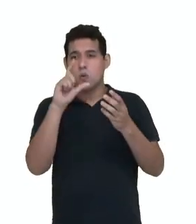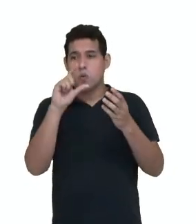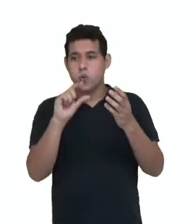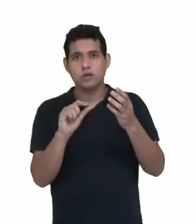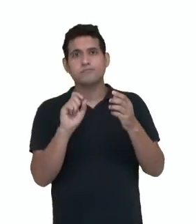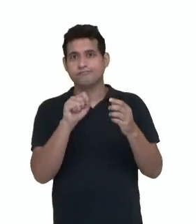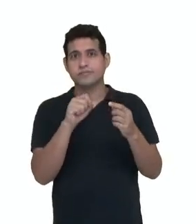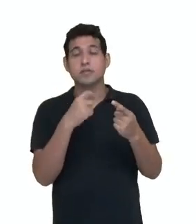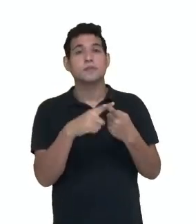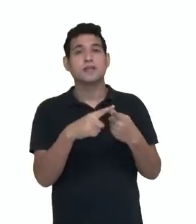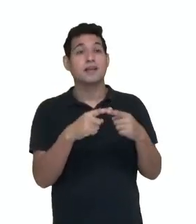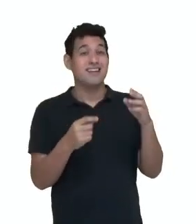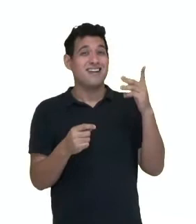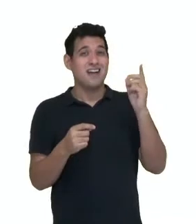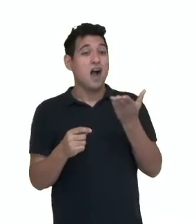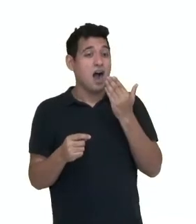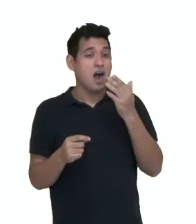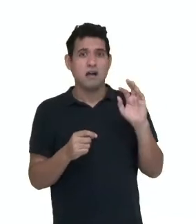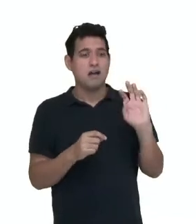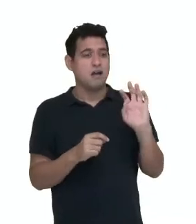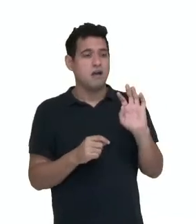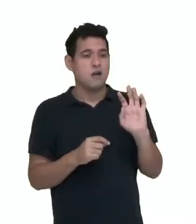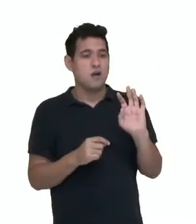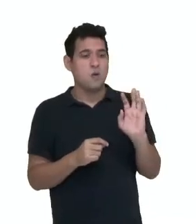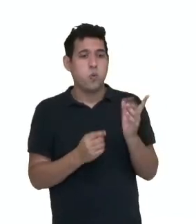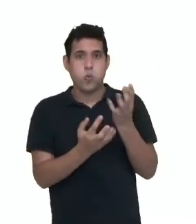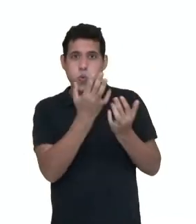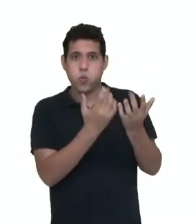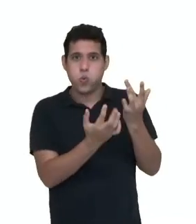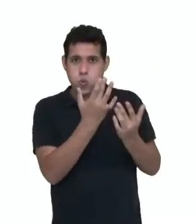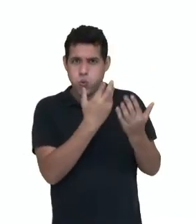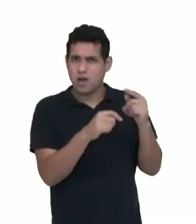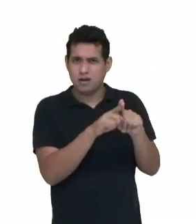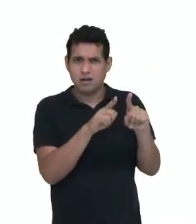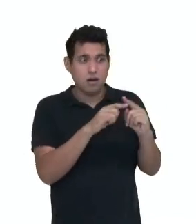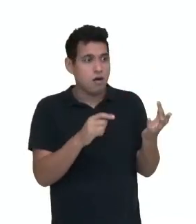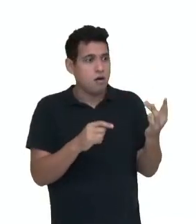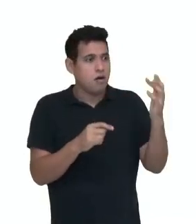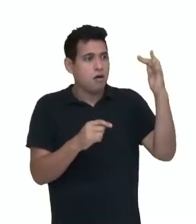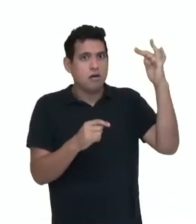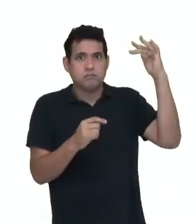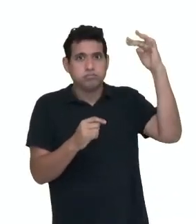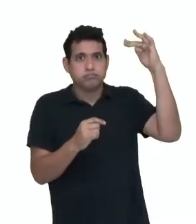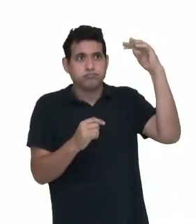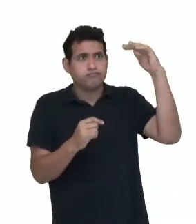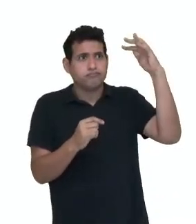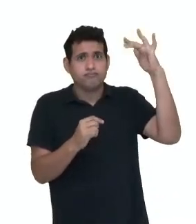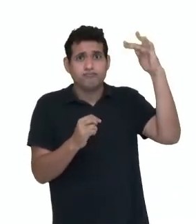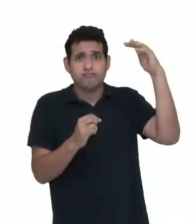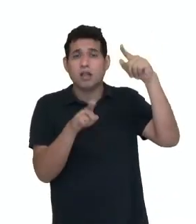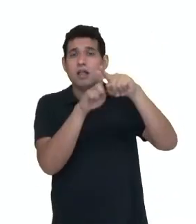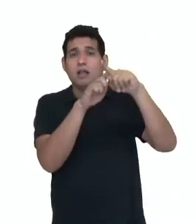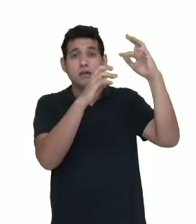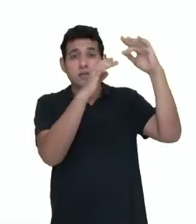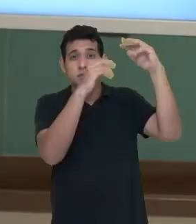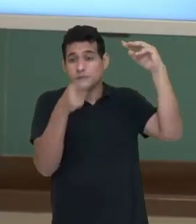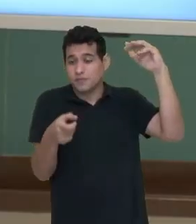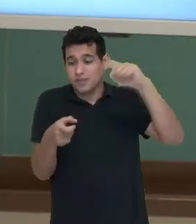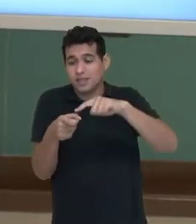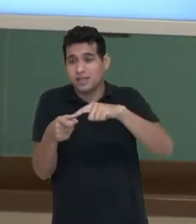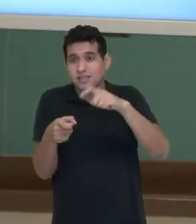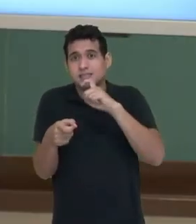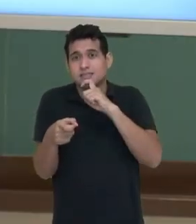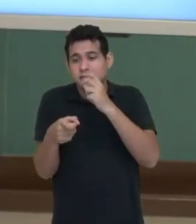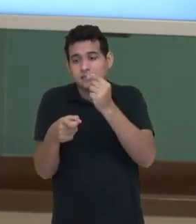estar cedendo o calor. Enquanto que eu passo aqui do gelo, né? A temperatura vai aumentando, aumentando a ponto de derreter todo, porque ele